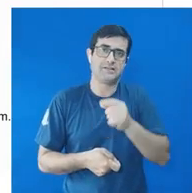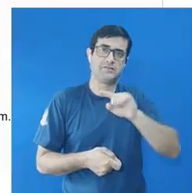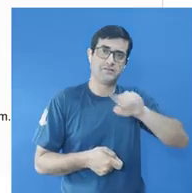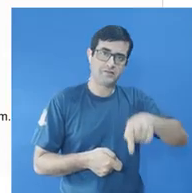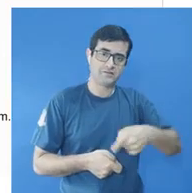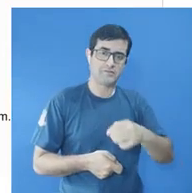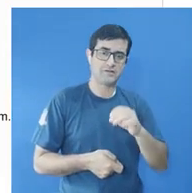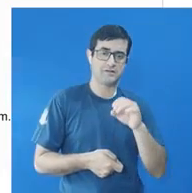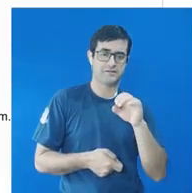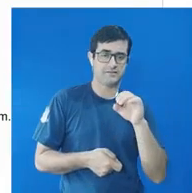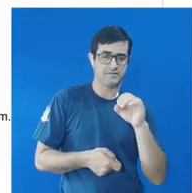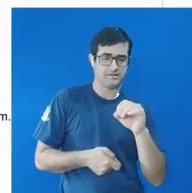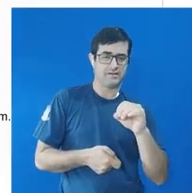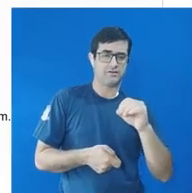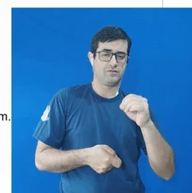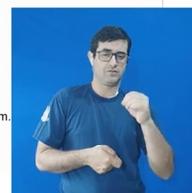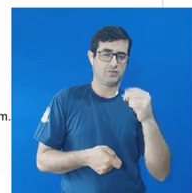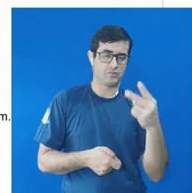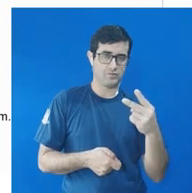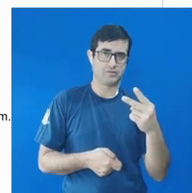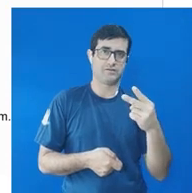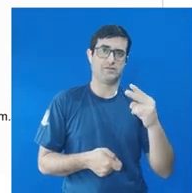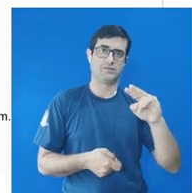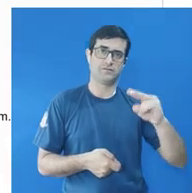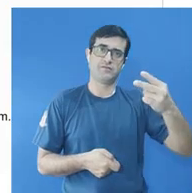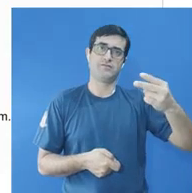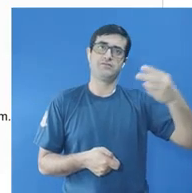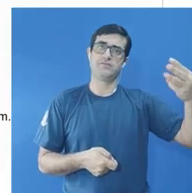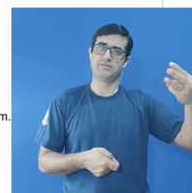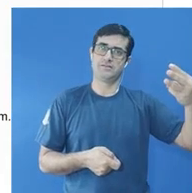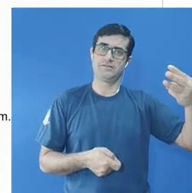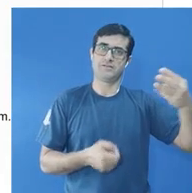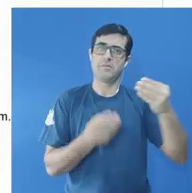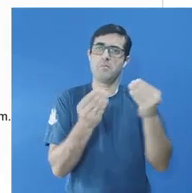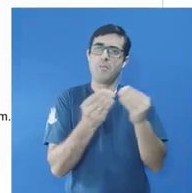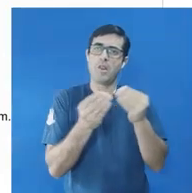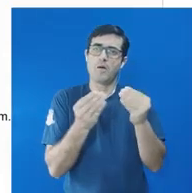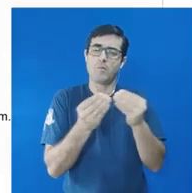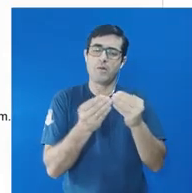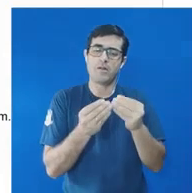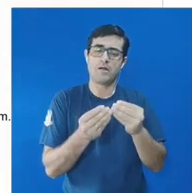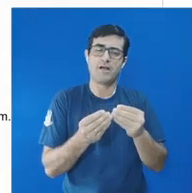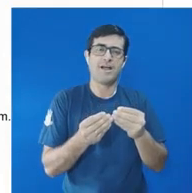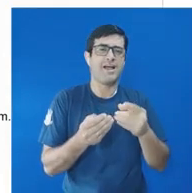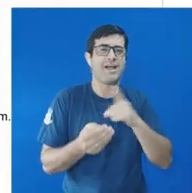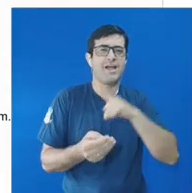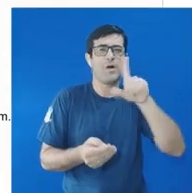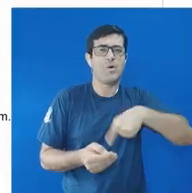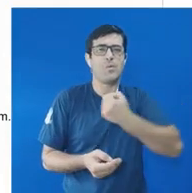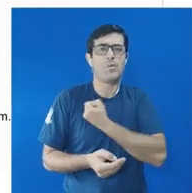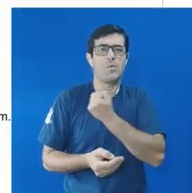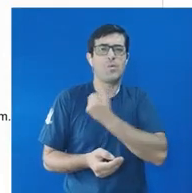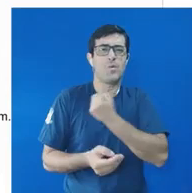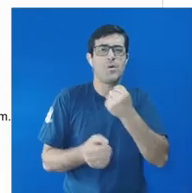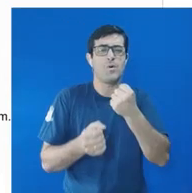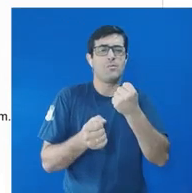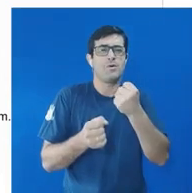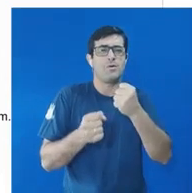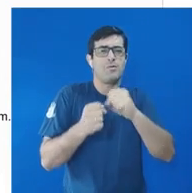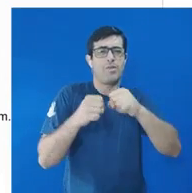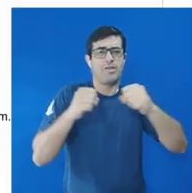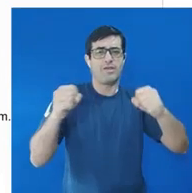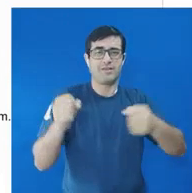6,02 vezes 10 na 23 moléculas. Ah, professor, mas o que quer dizer isso? Quer dizer um número extremamente grande.